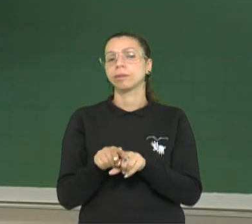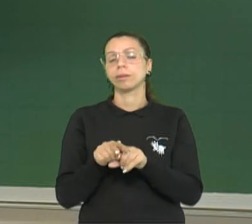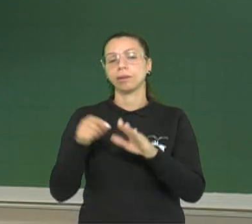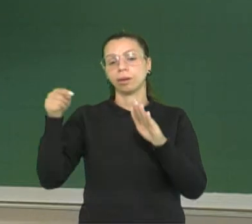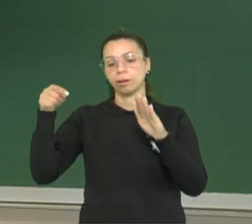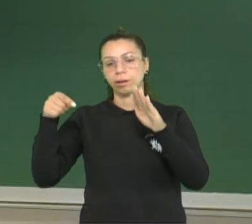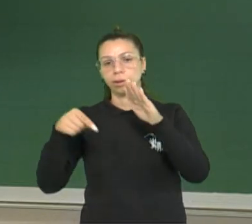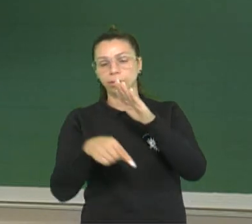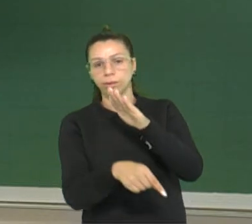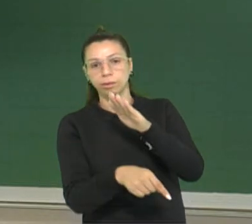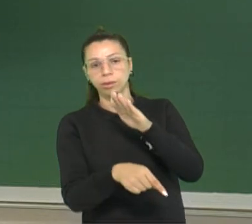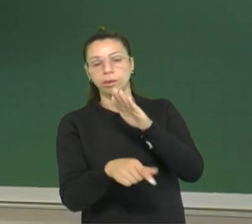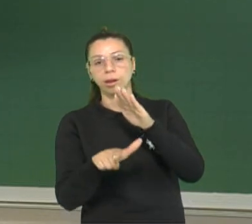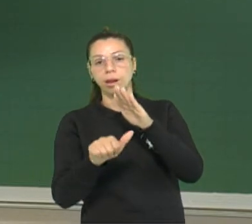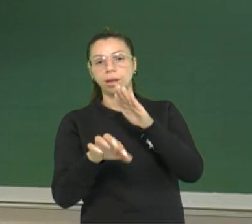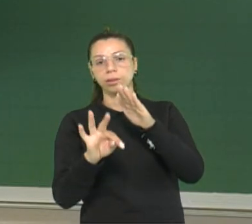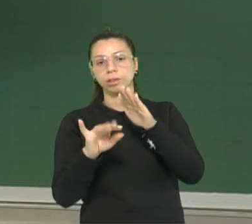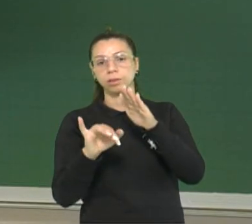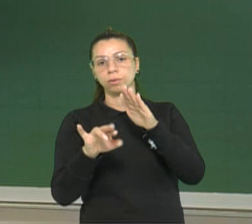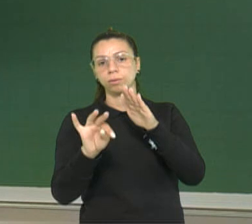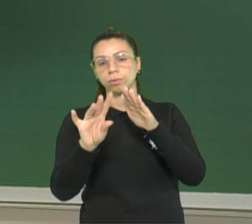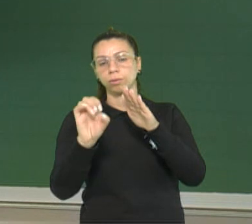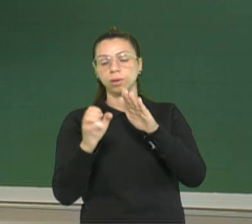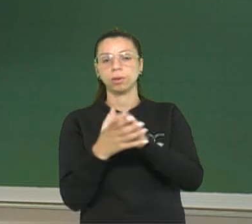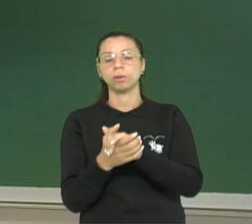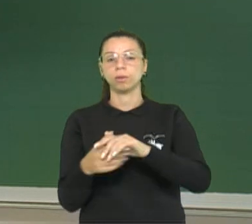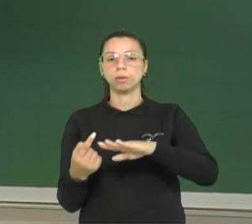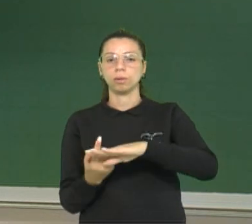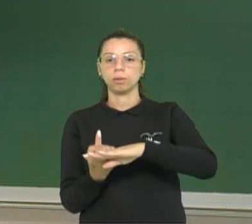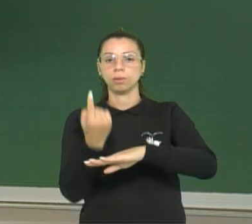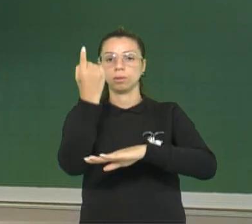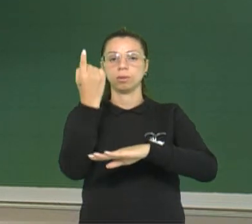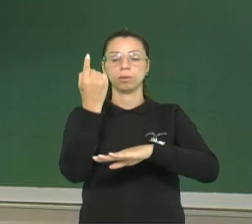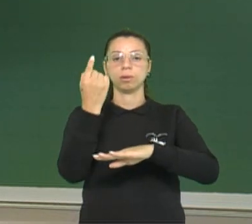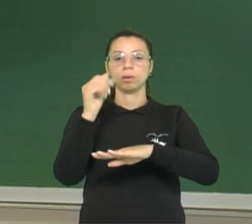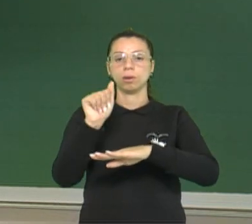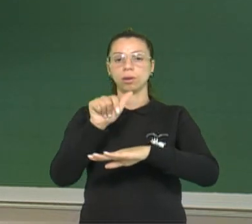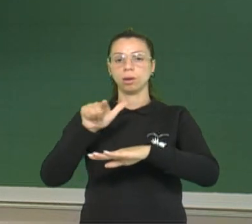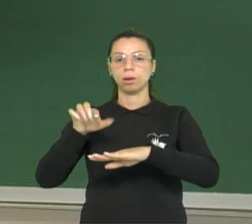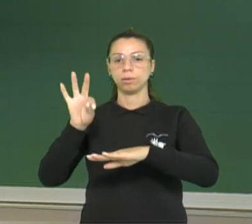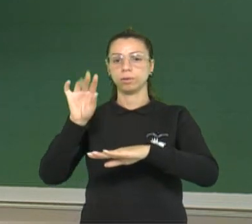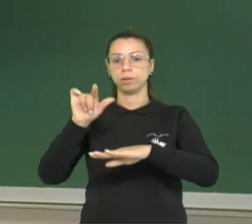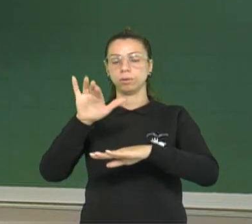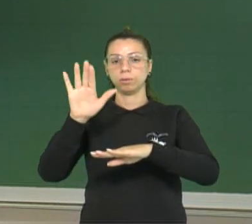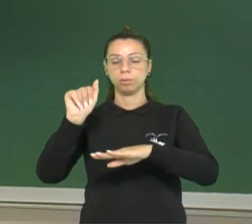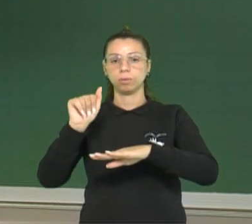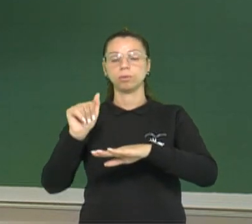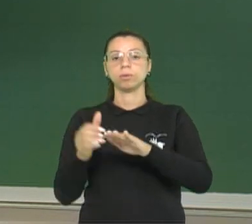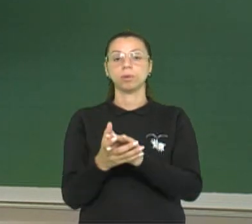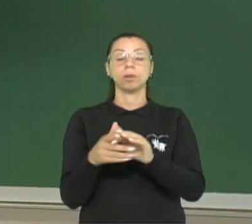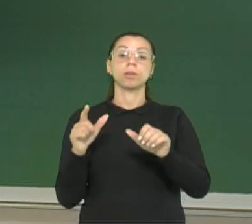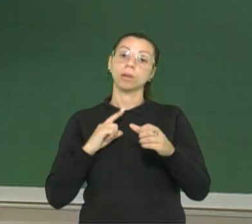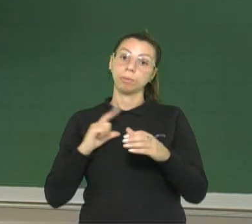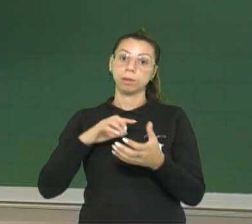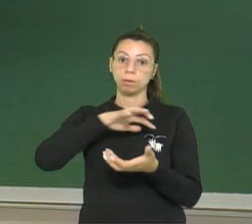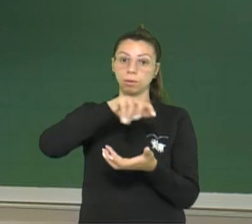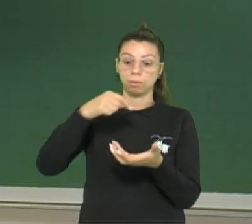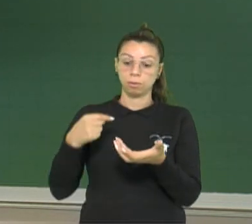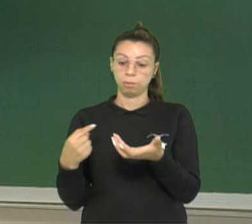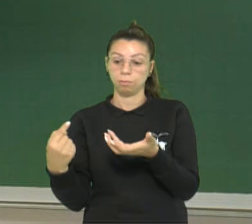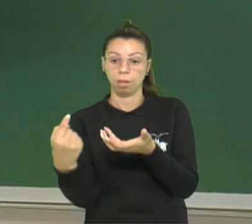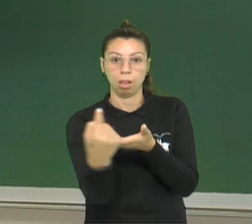a altitude, lembrando que a latitude é a distância entre um ponto qualquer e a linha do Equador. Nós vamos